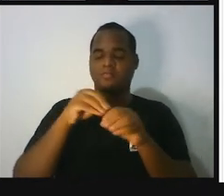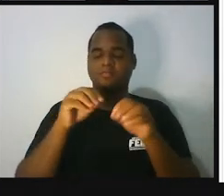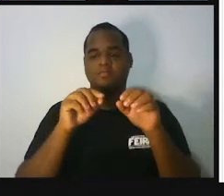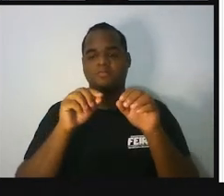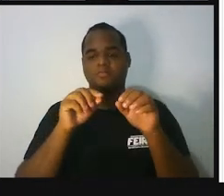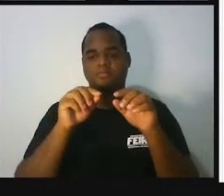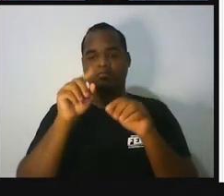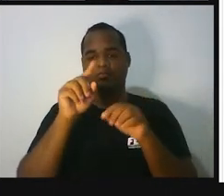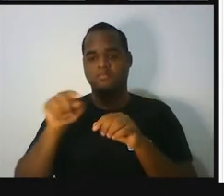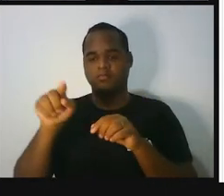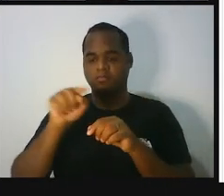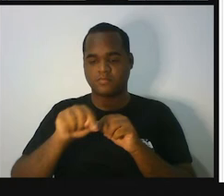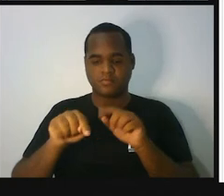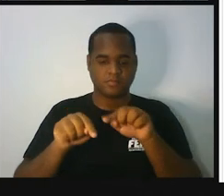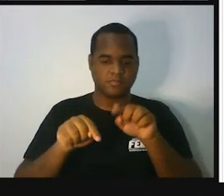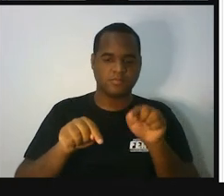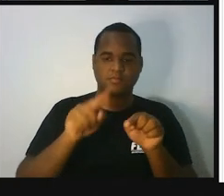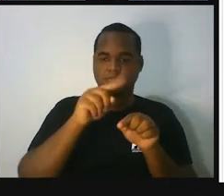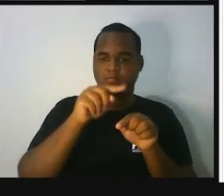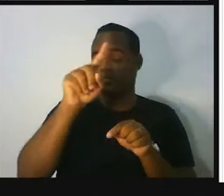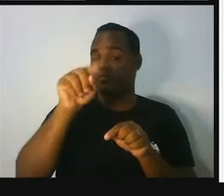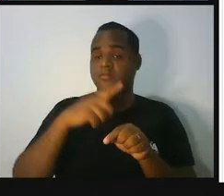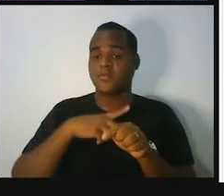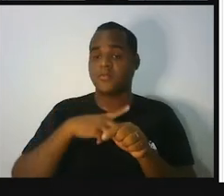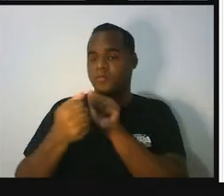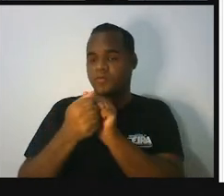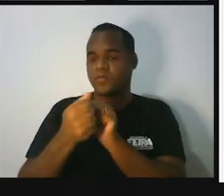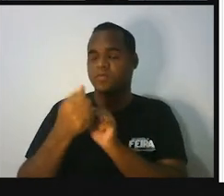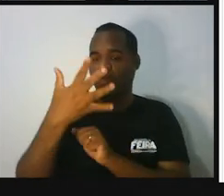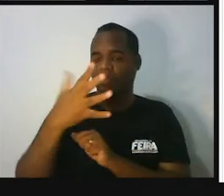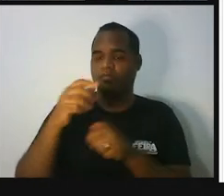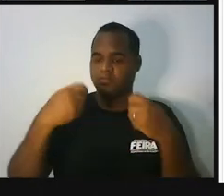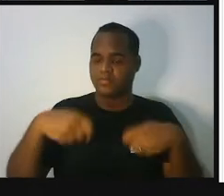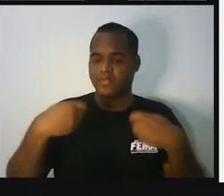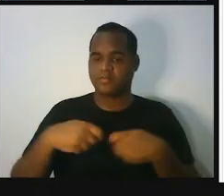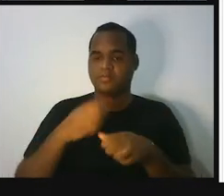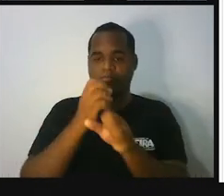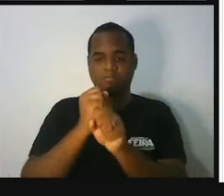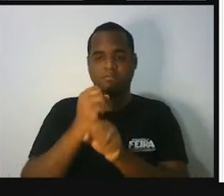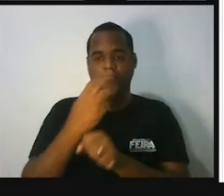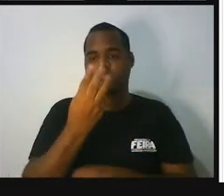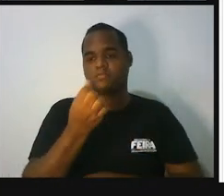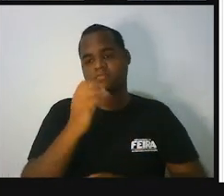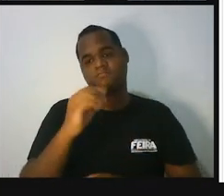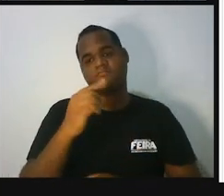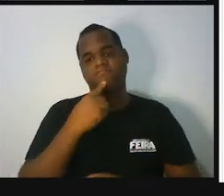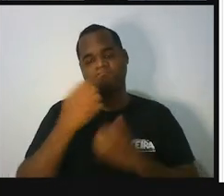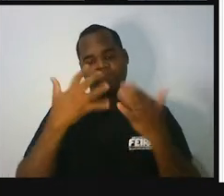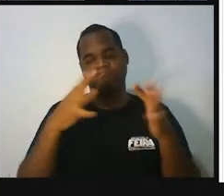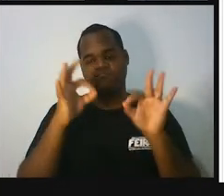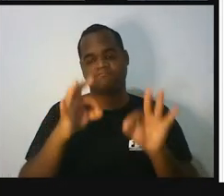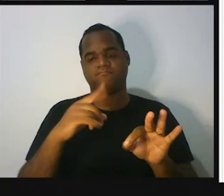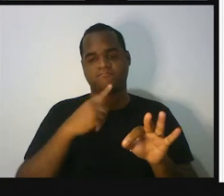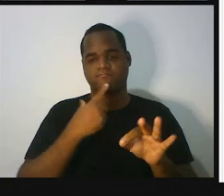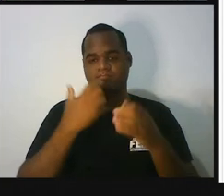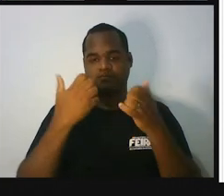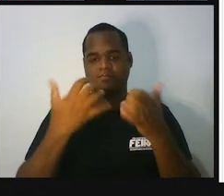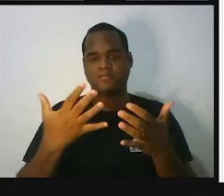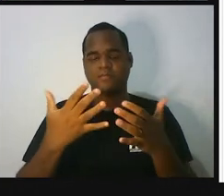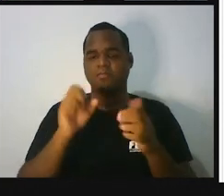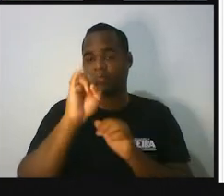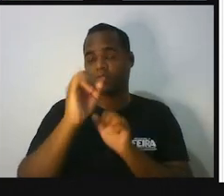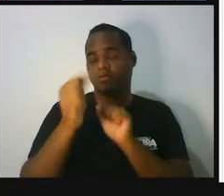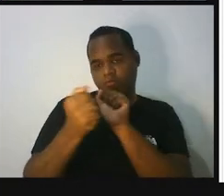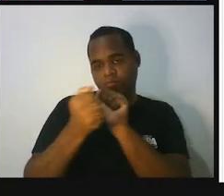quadrado, juntando os 4, tem que dar 360. É isso que eu estou querendo te dizer. Se eu juntar